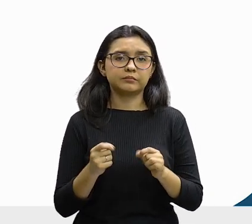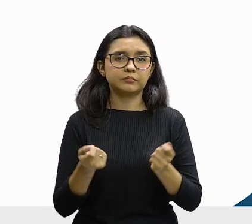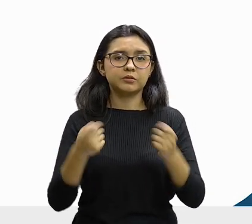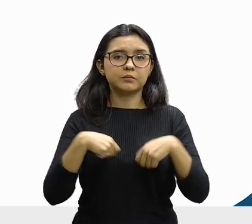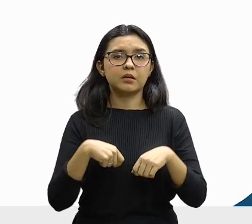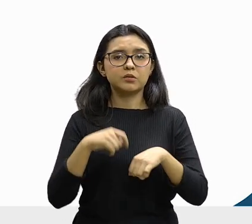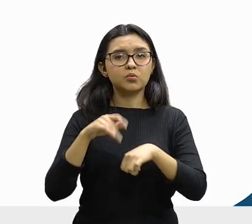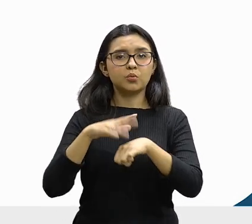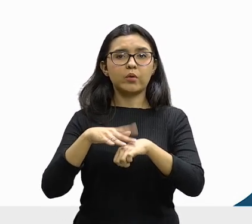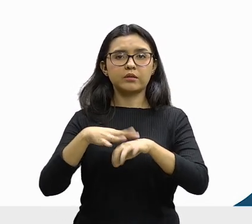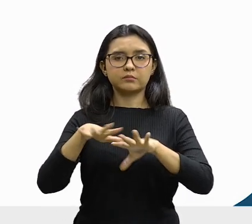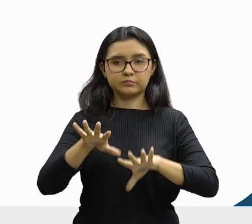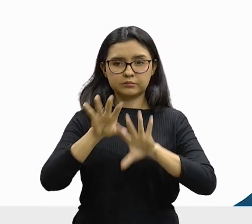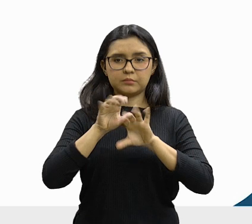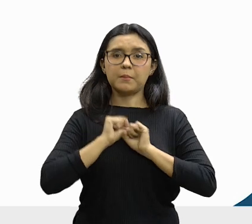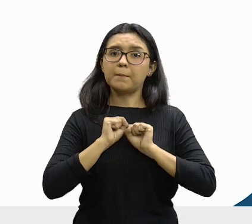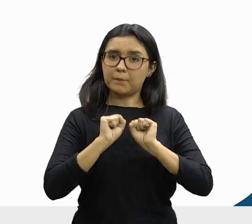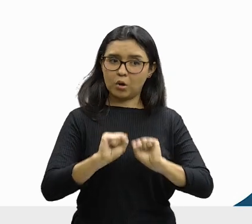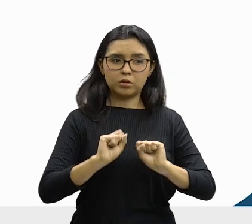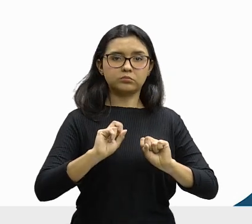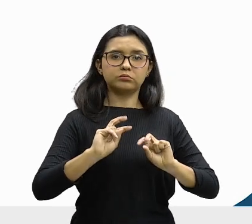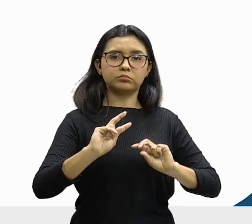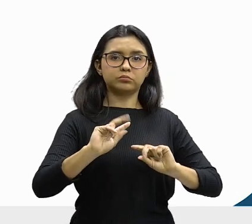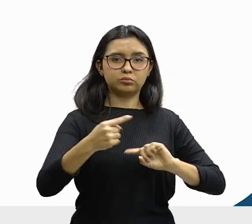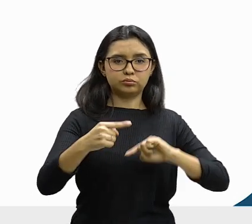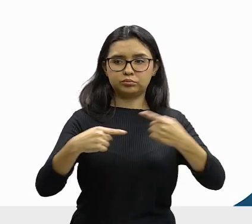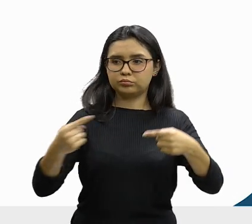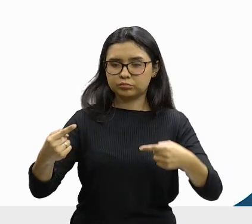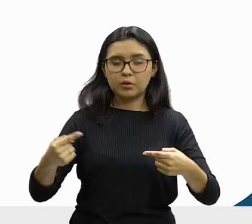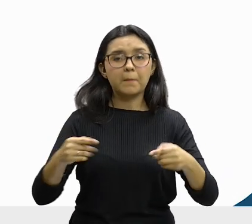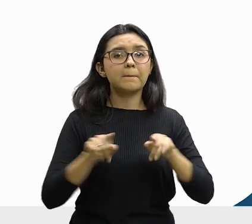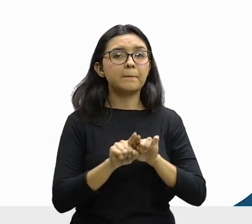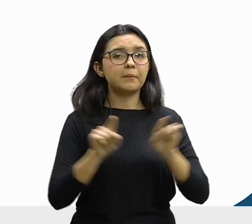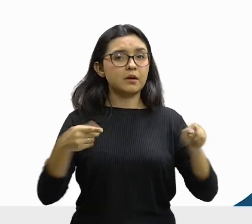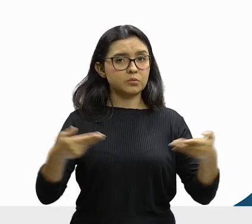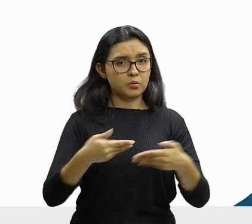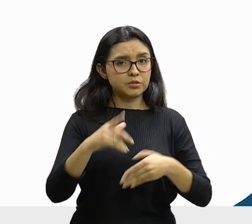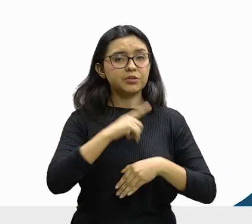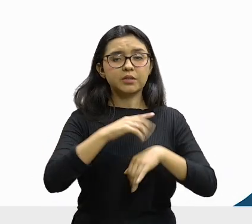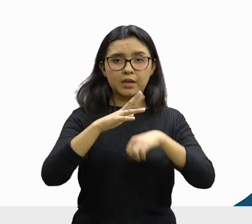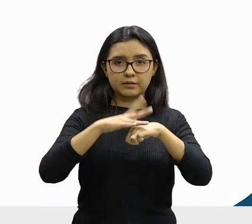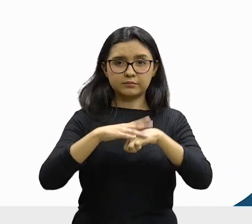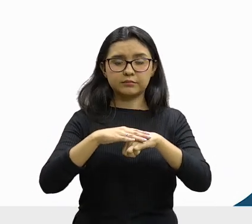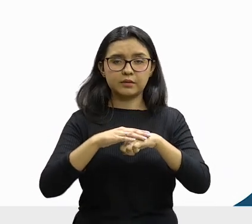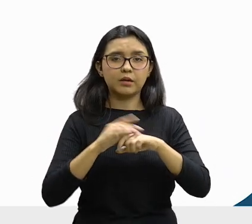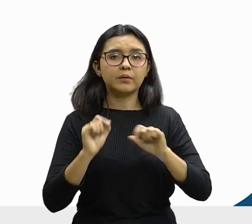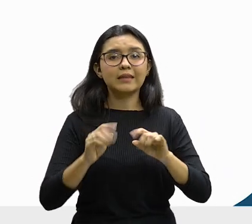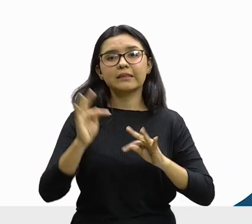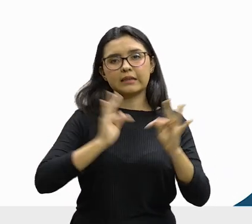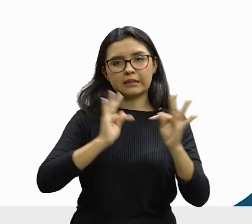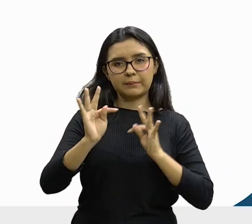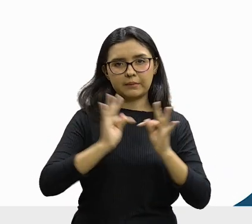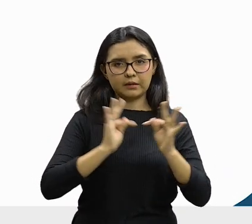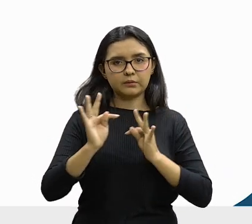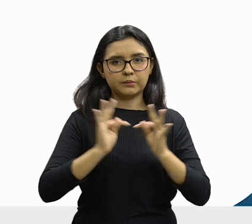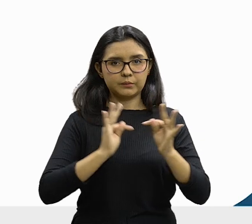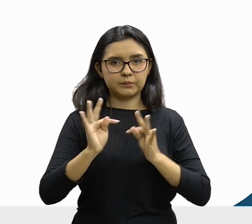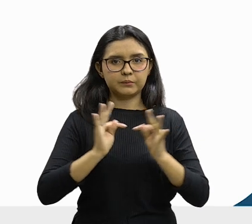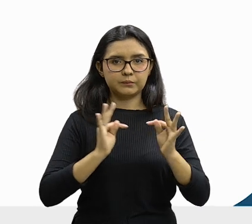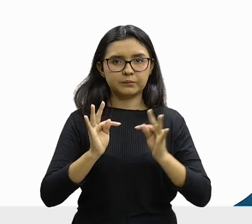sim, pode ser contagiosa, mas hoje existe tratamento e cura para essa doença, ok? E a